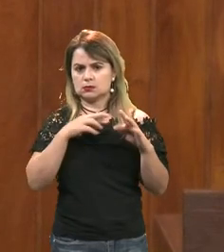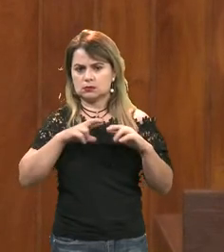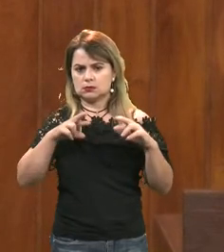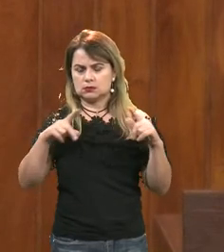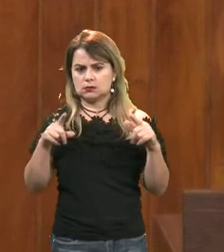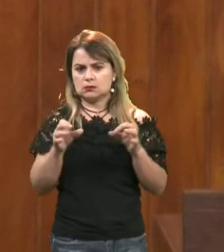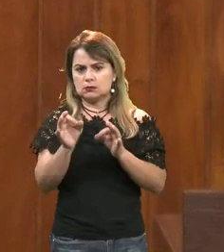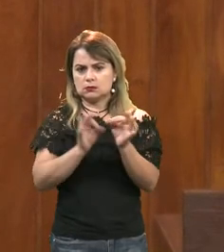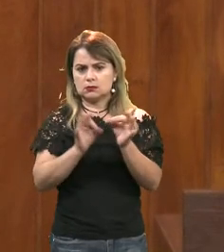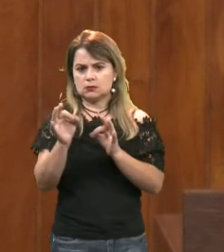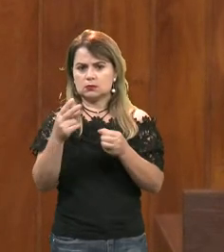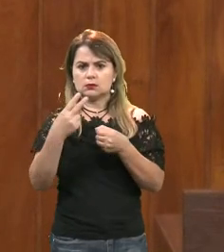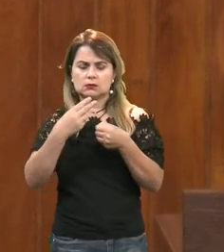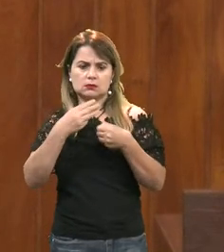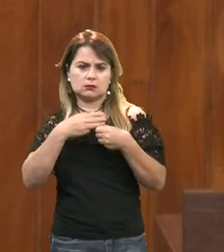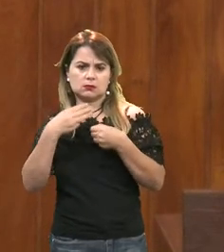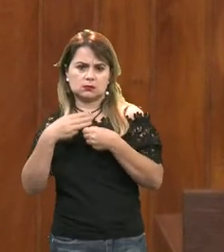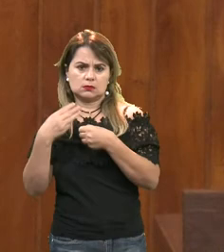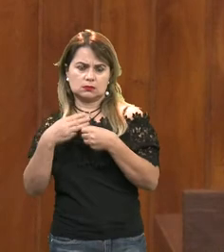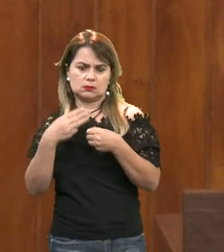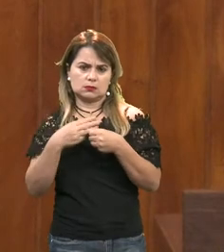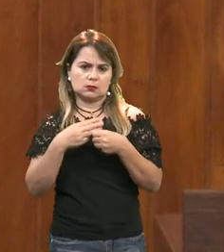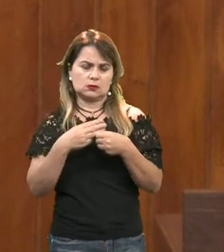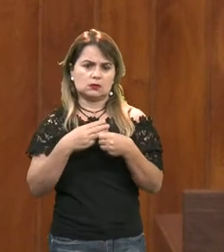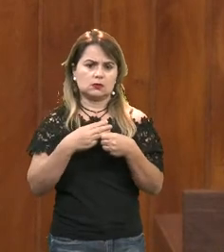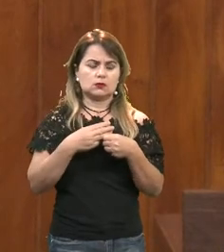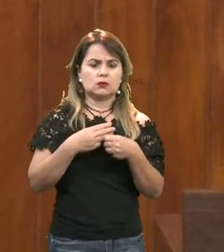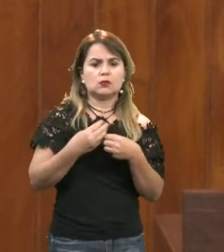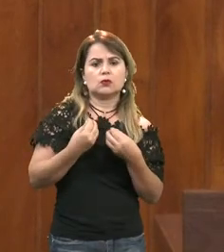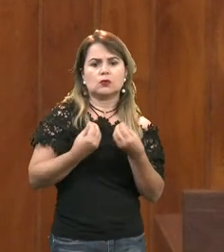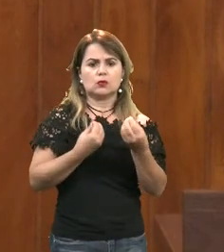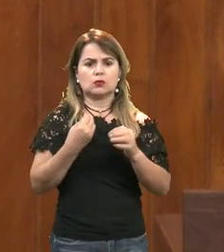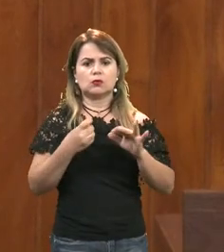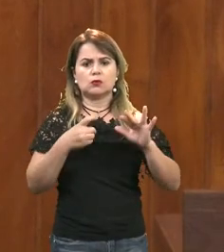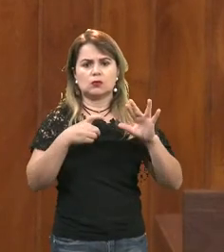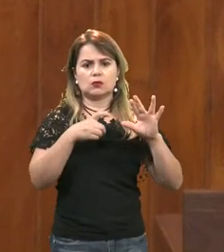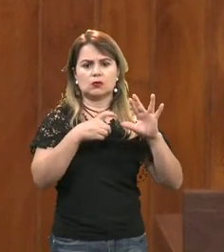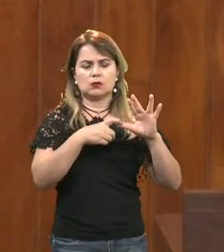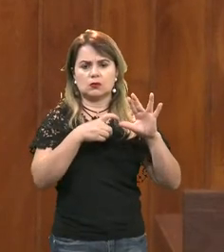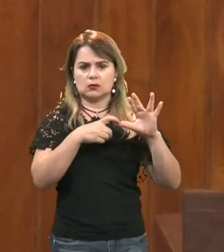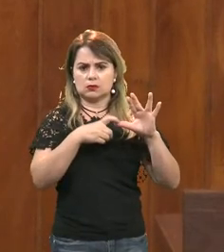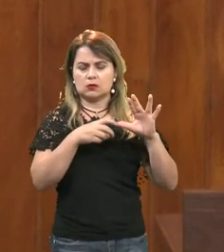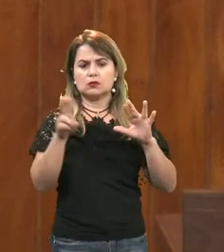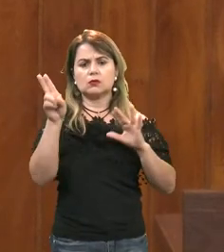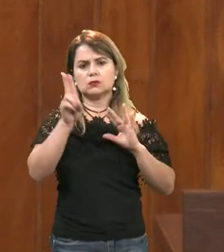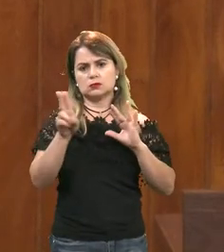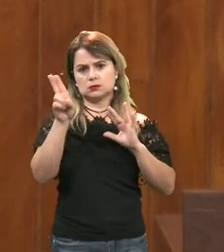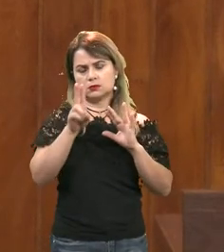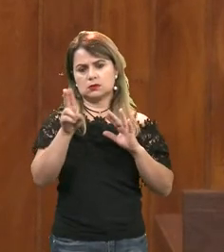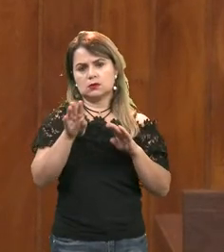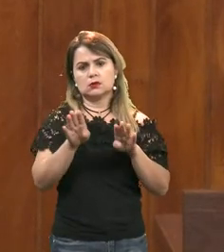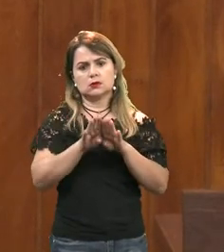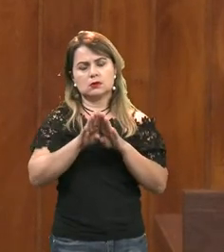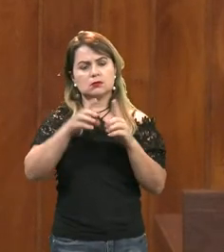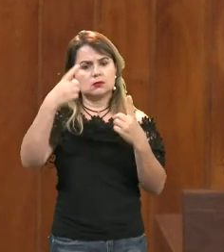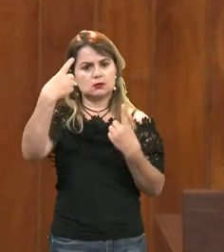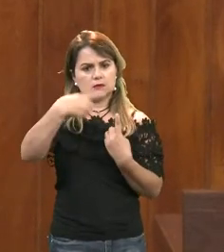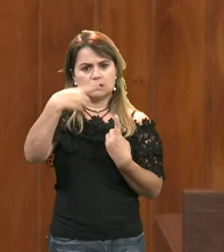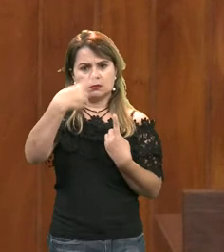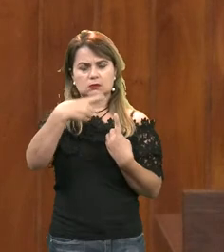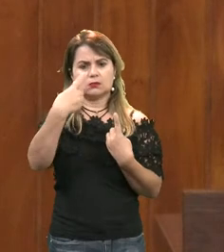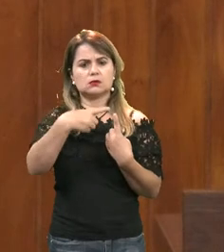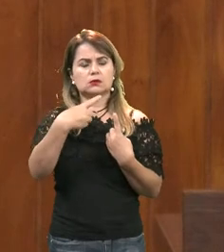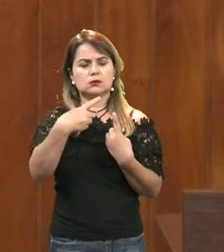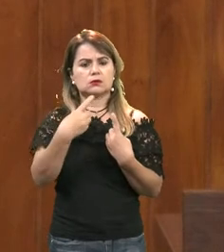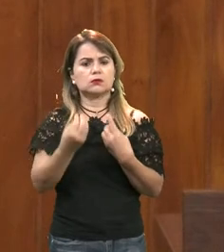plano municipal da política de uso medicinal de cannabis, especialmente quanto às metas,